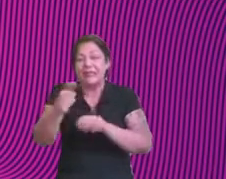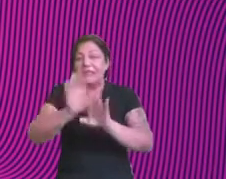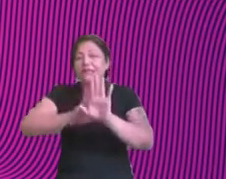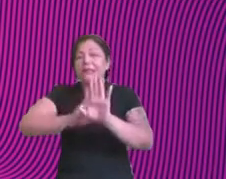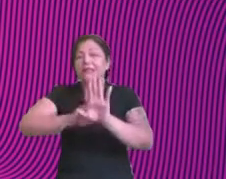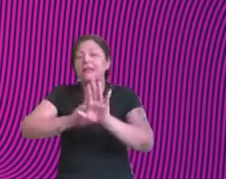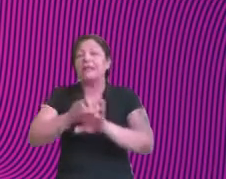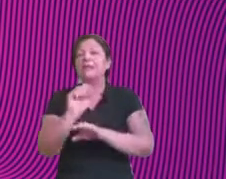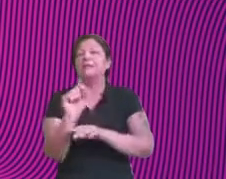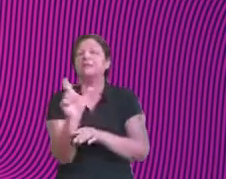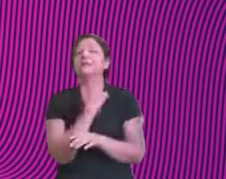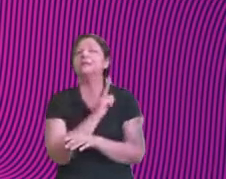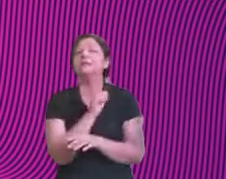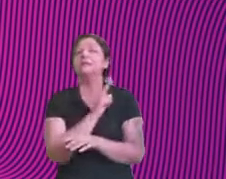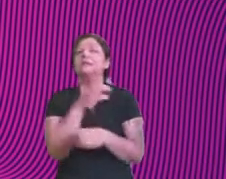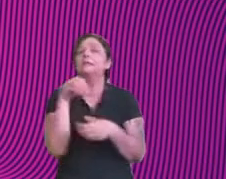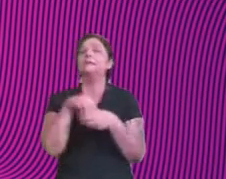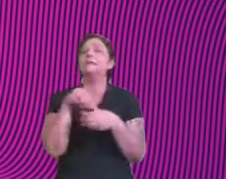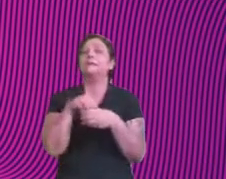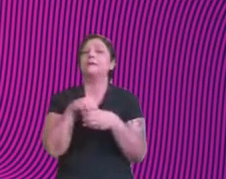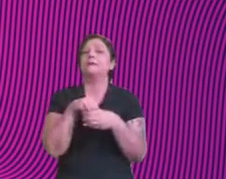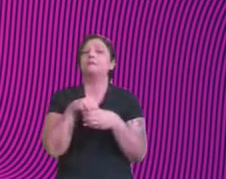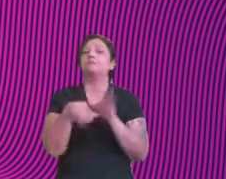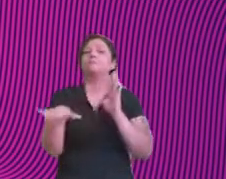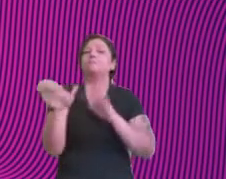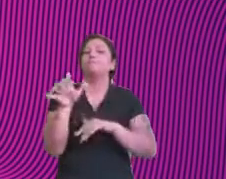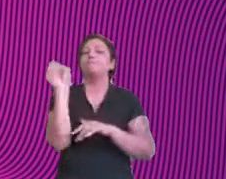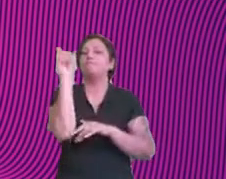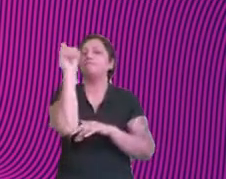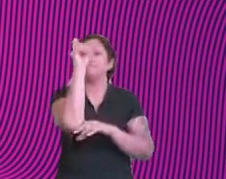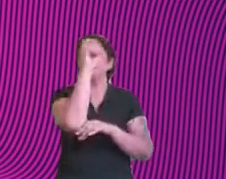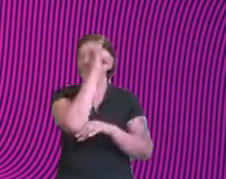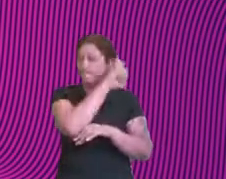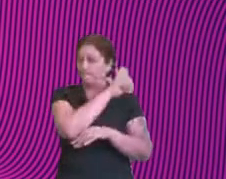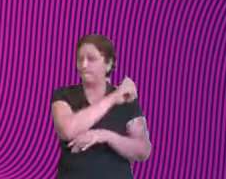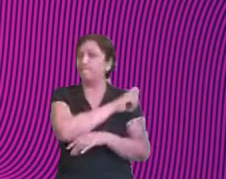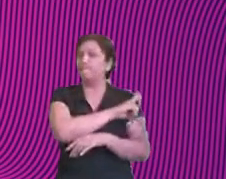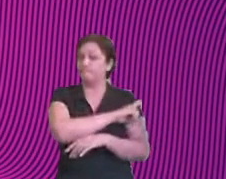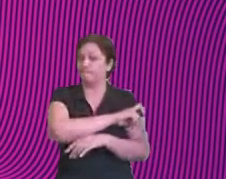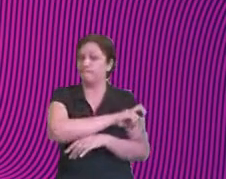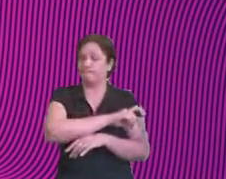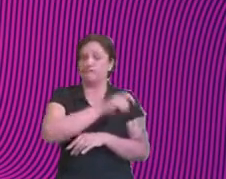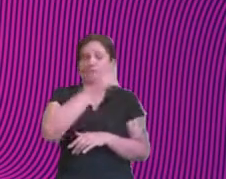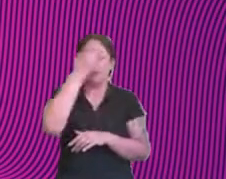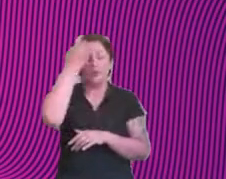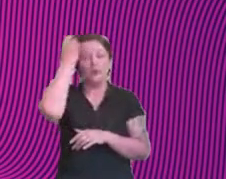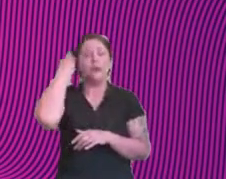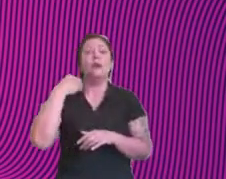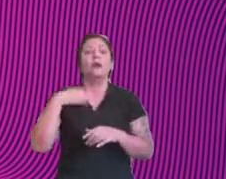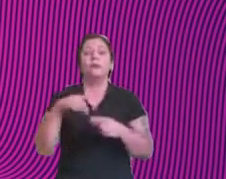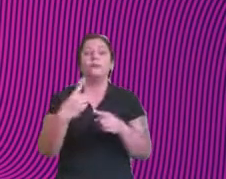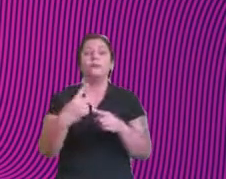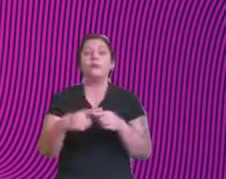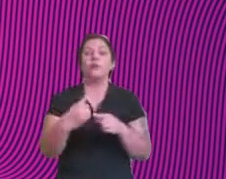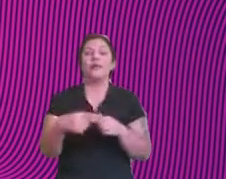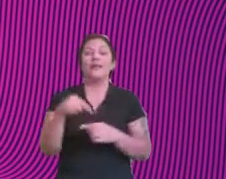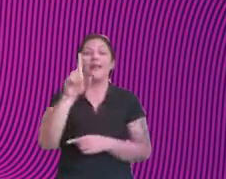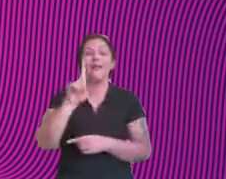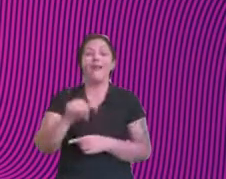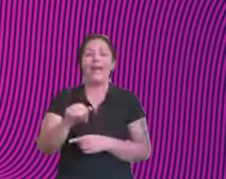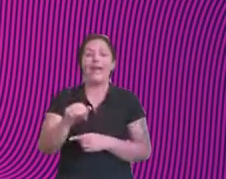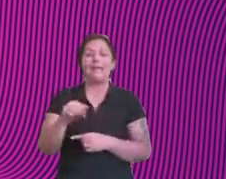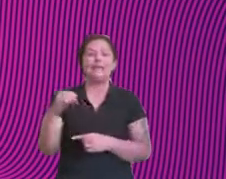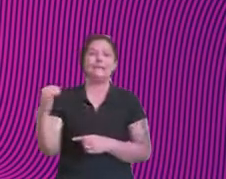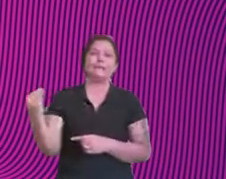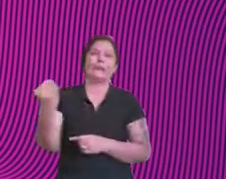da ecoendoscopia, mas eu acho que a ecoendoscopia é uma modalidade fundamental para o câncer precoce.